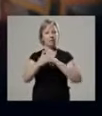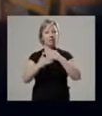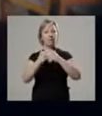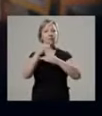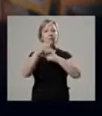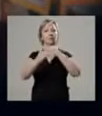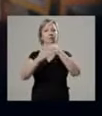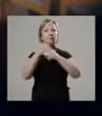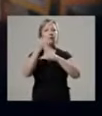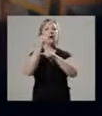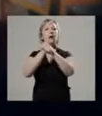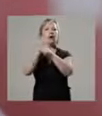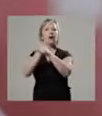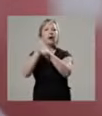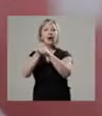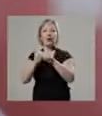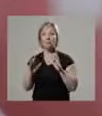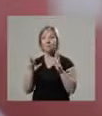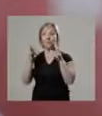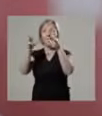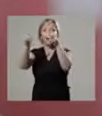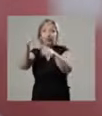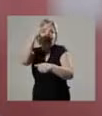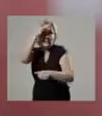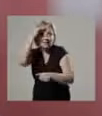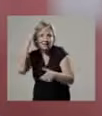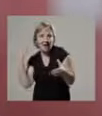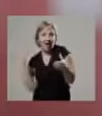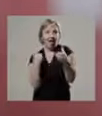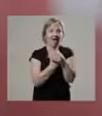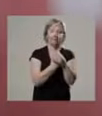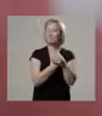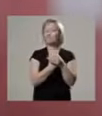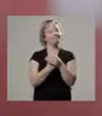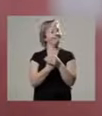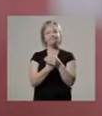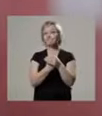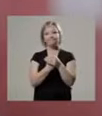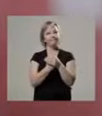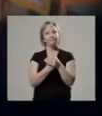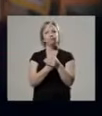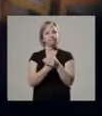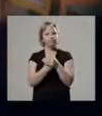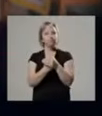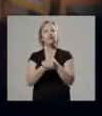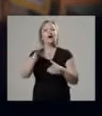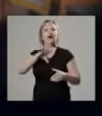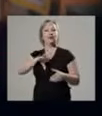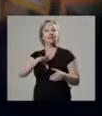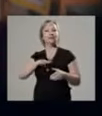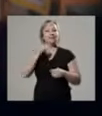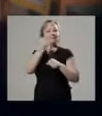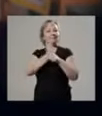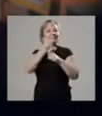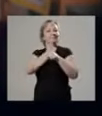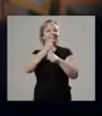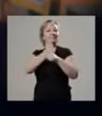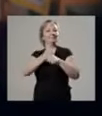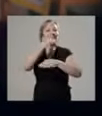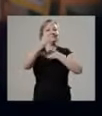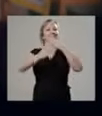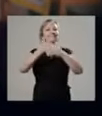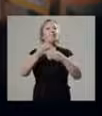construída não para toda a população, né? Ela é